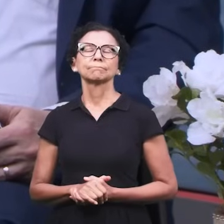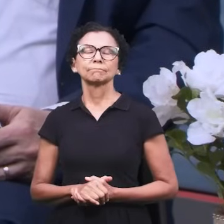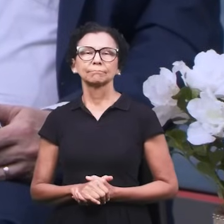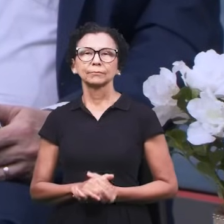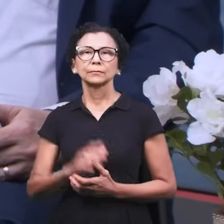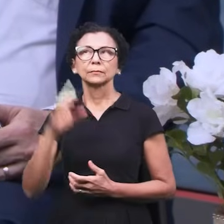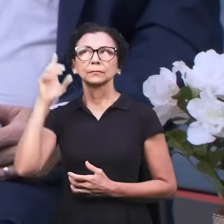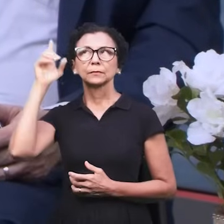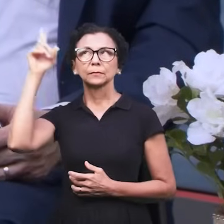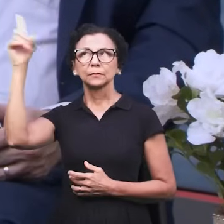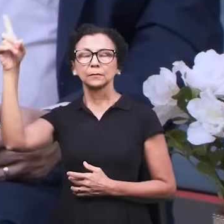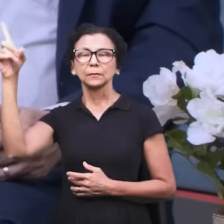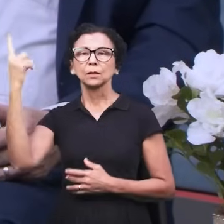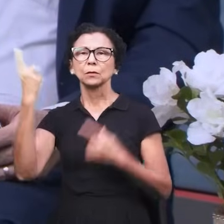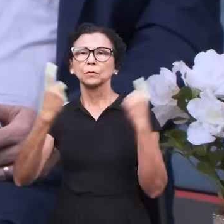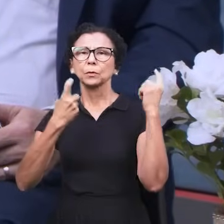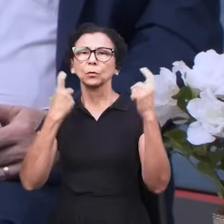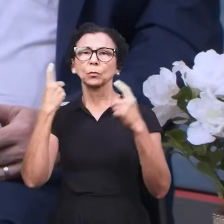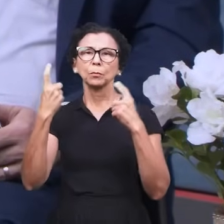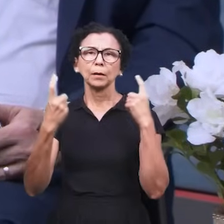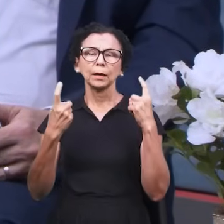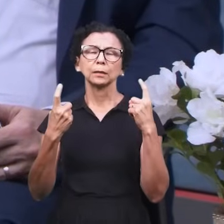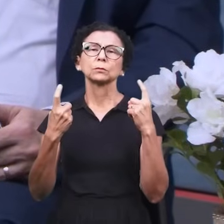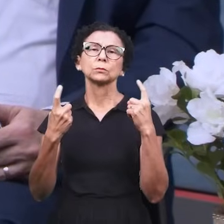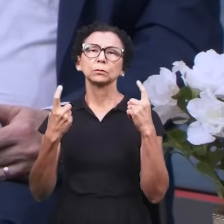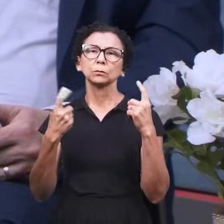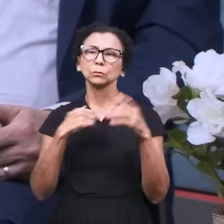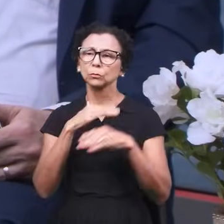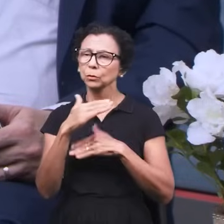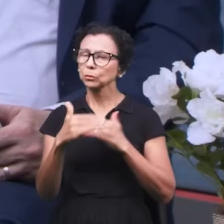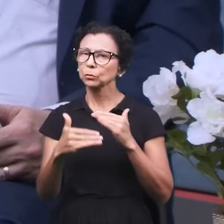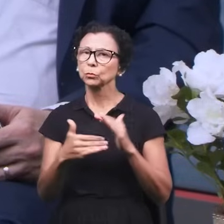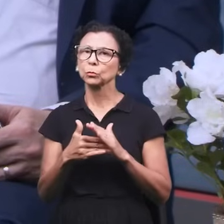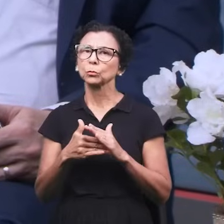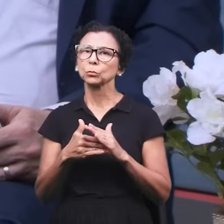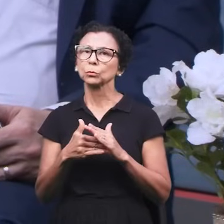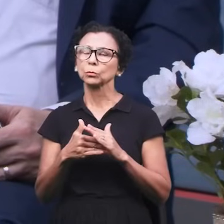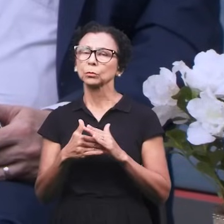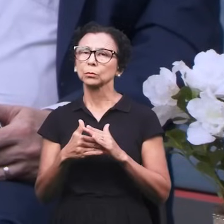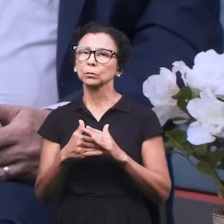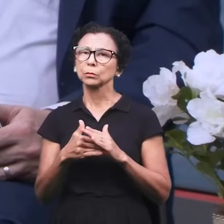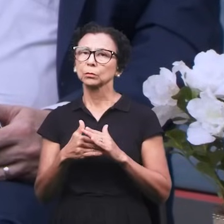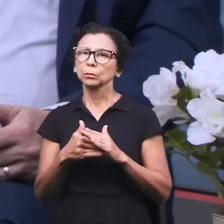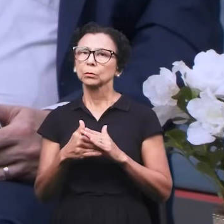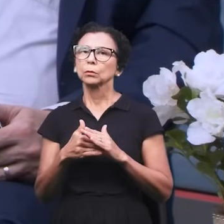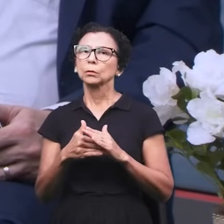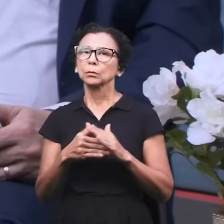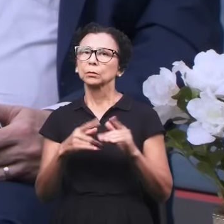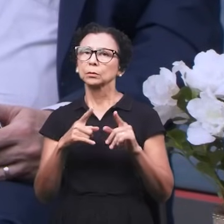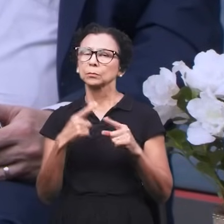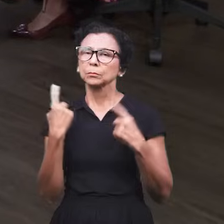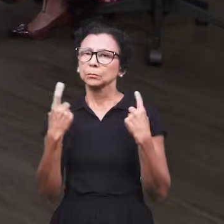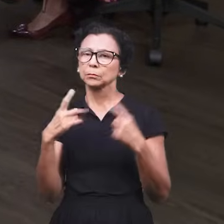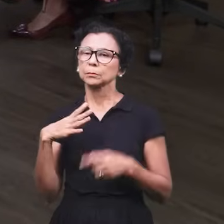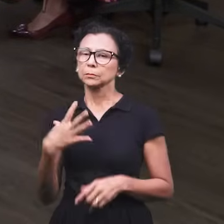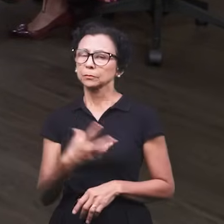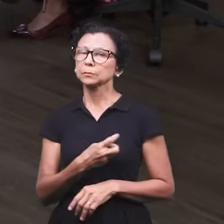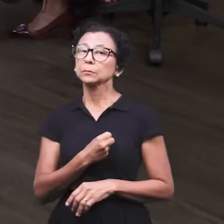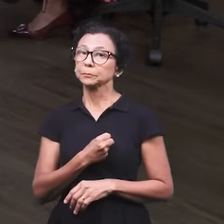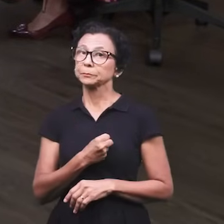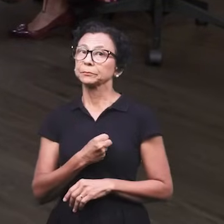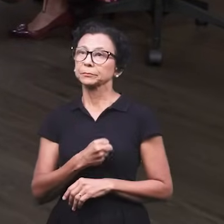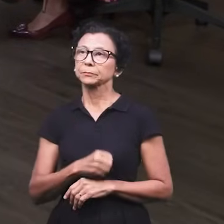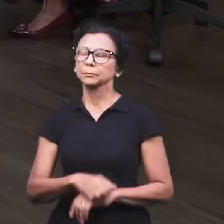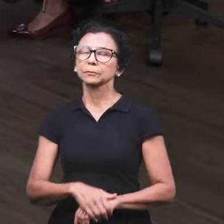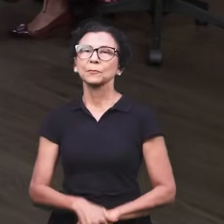preocupado em tudo, até na profissão que você vai escolher. Tudo isso está ligado à sua salvação. E Deus está preocupado com a sua salvação. Amém.